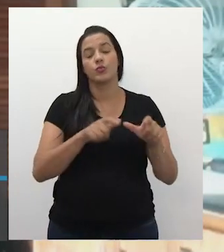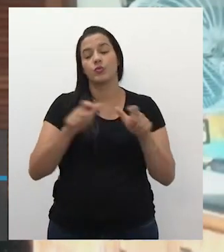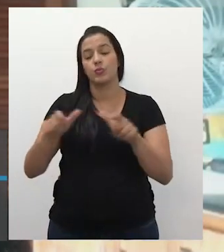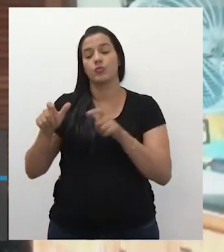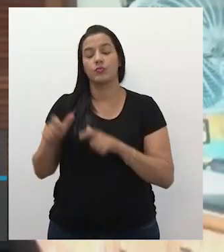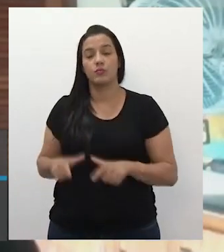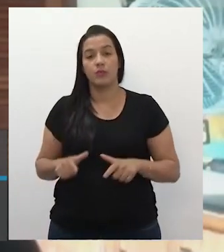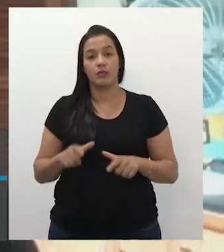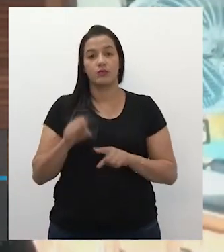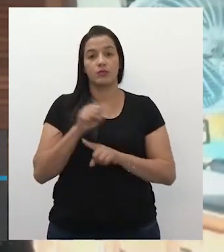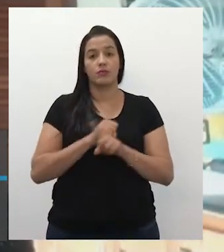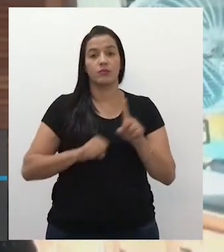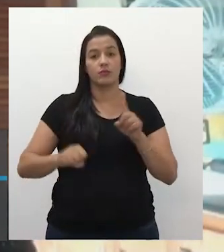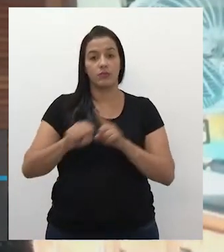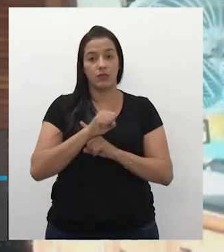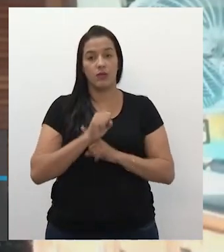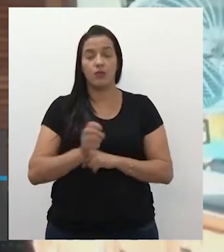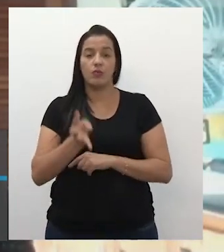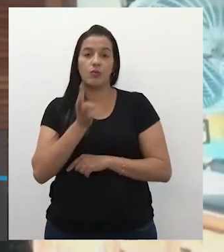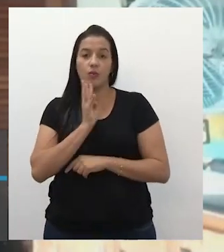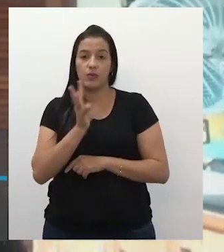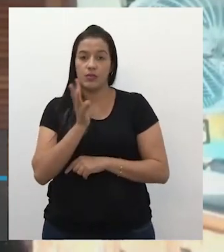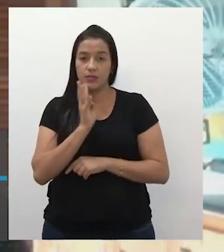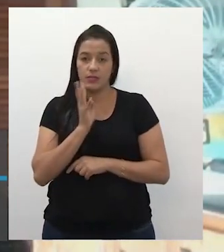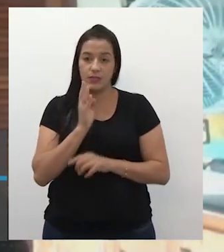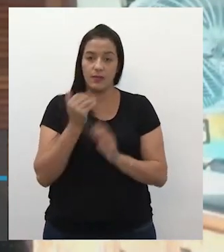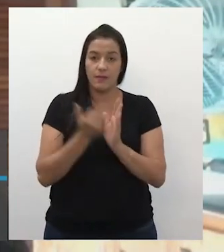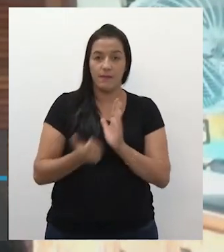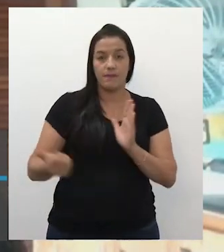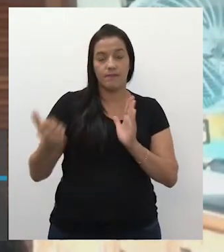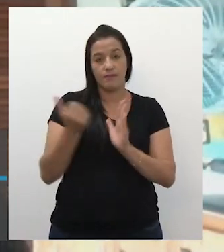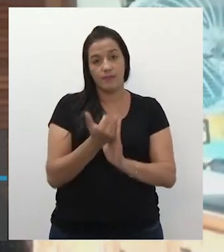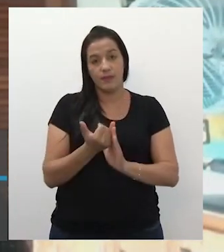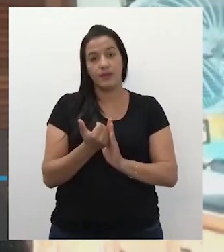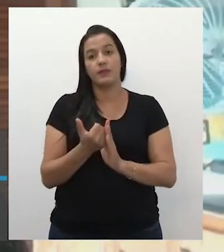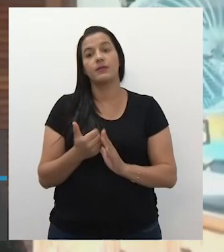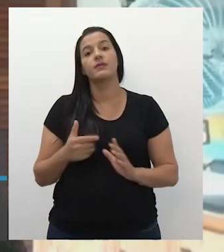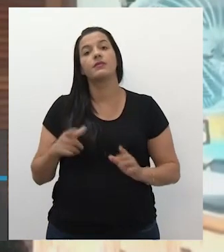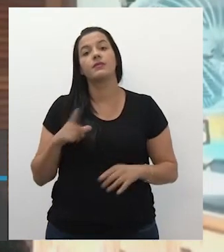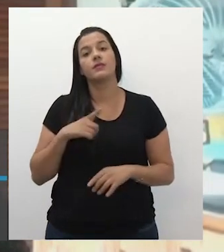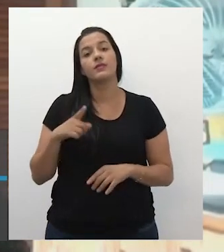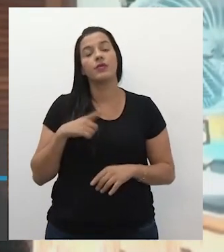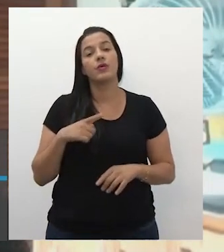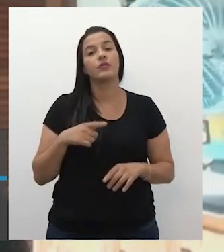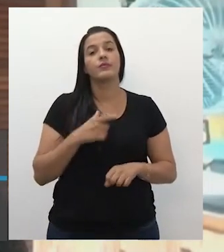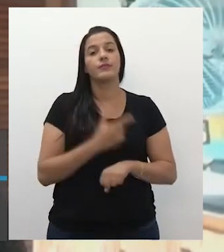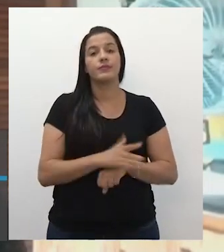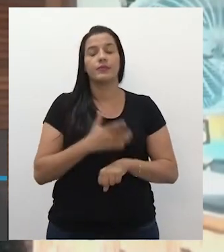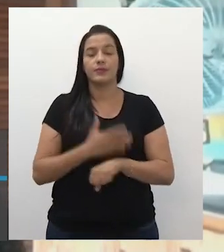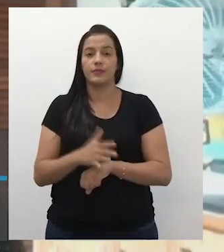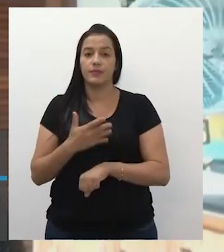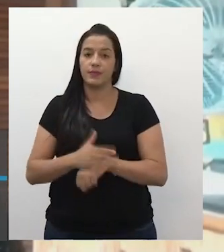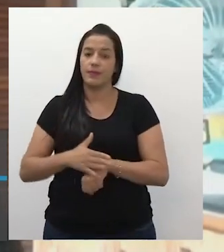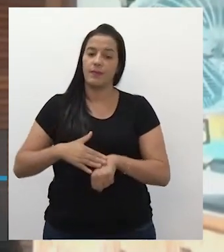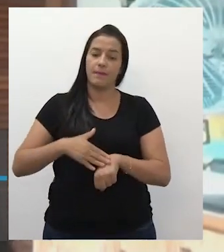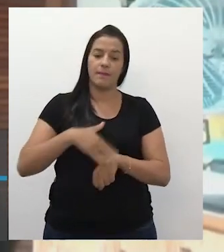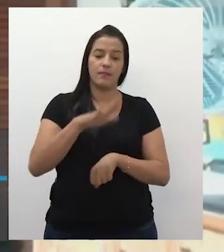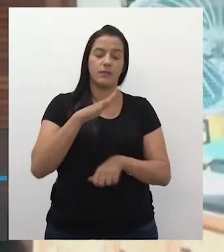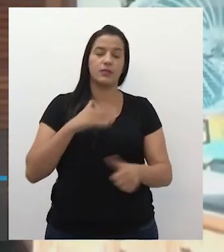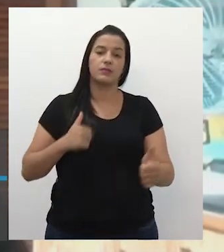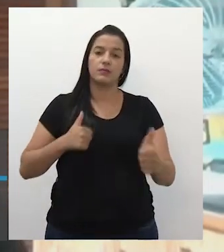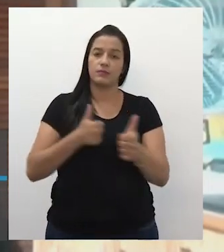sociais. Né? Então, conhecer cada vez mais a teoria e praticar com aqueles mais próximos da gente é sempre